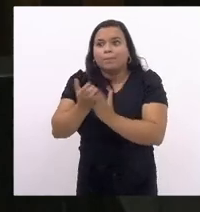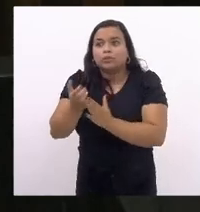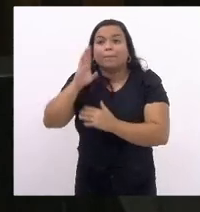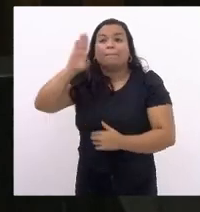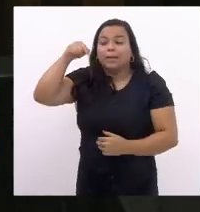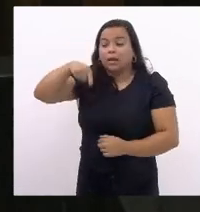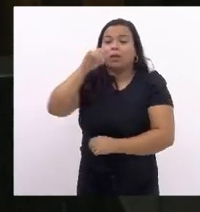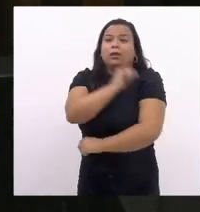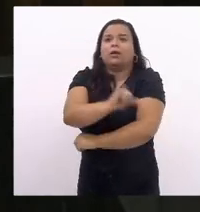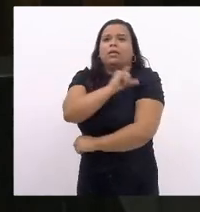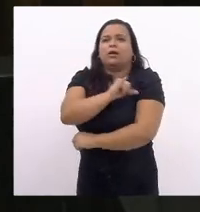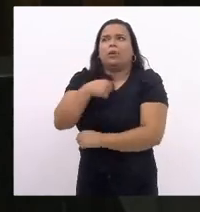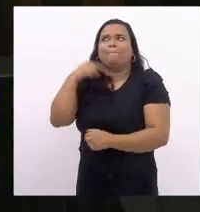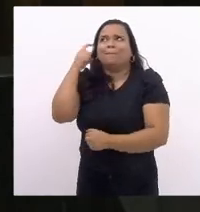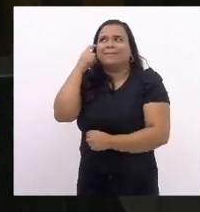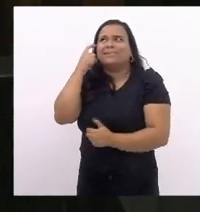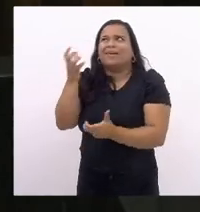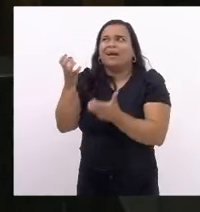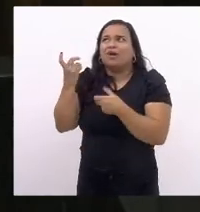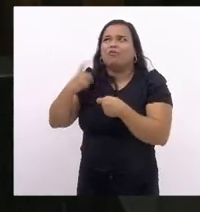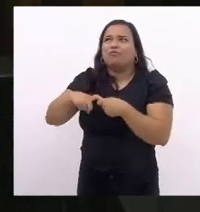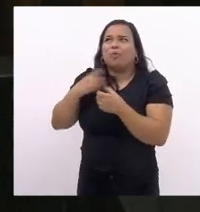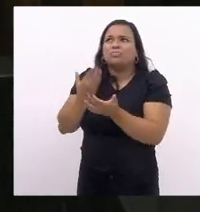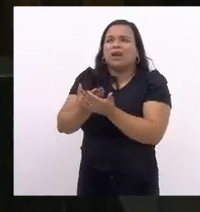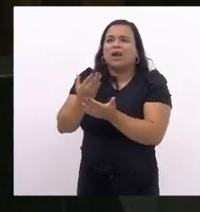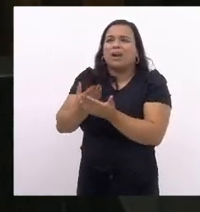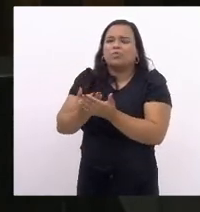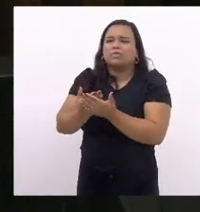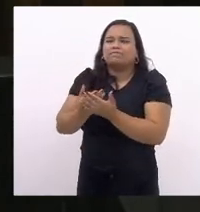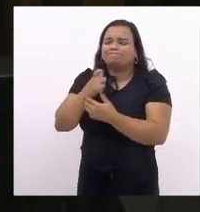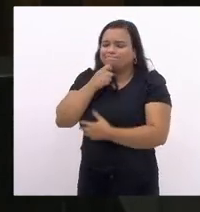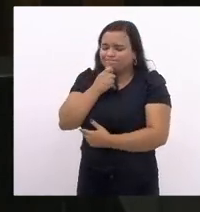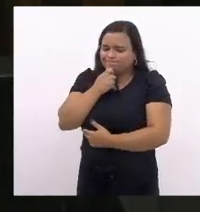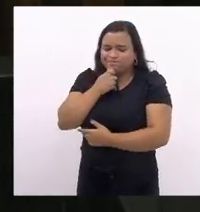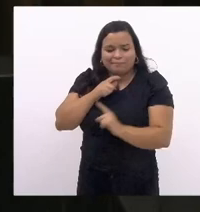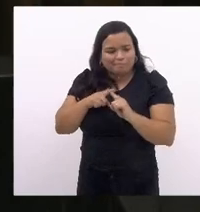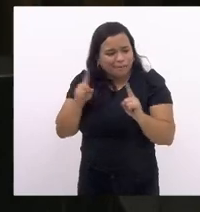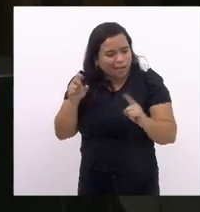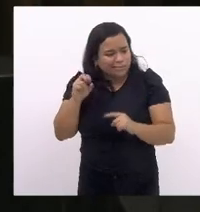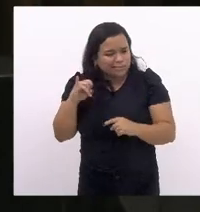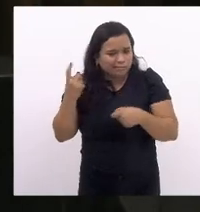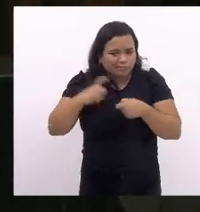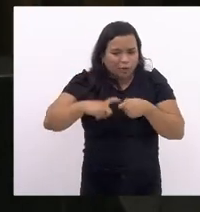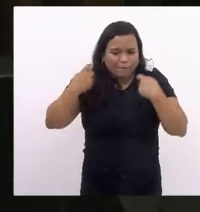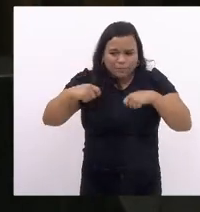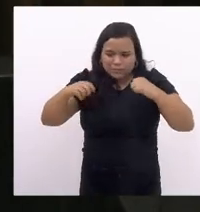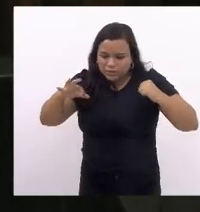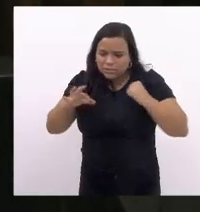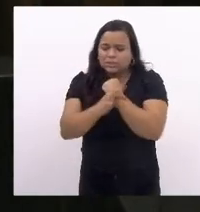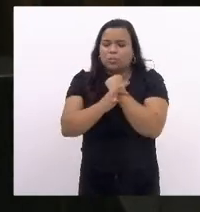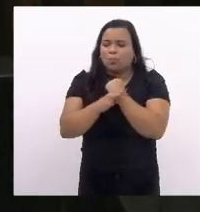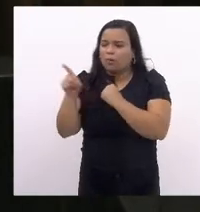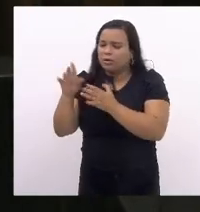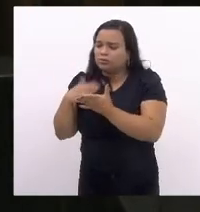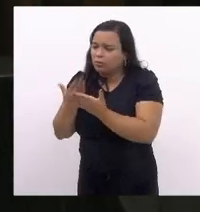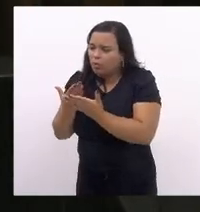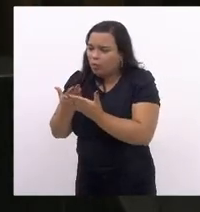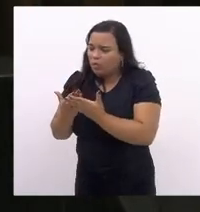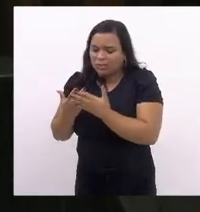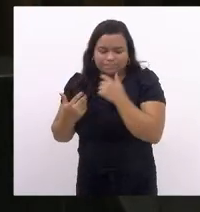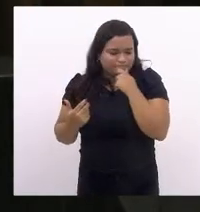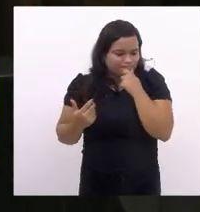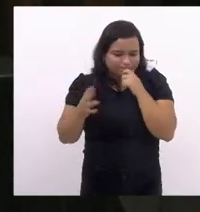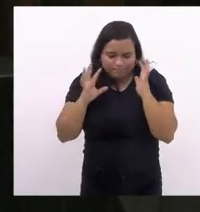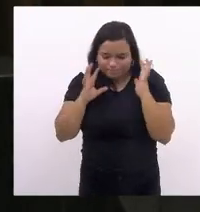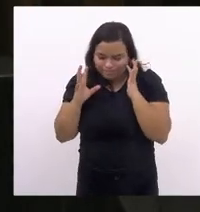eu quero que as aulas voltem. Mas para as aulas voltarem, a gente precisa de segurança nas escolas. E